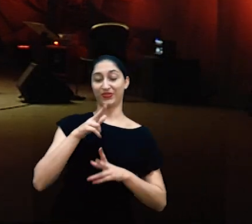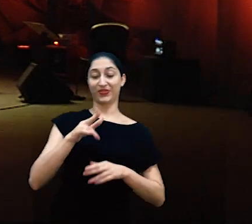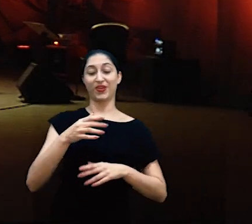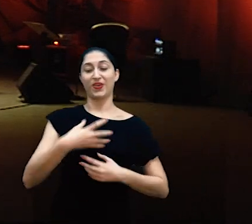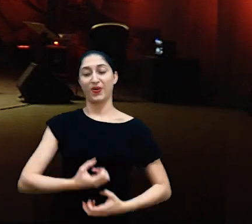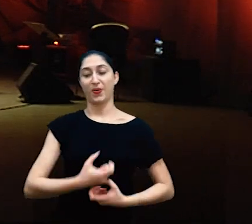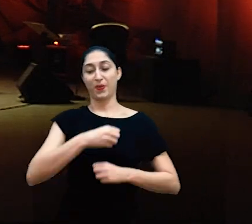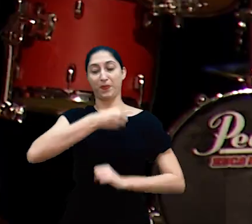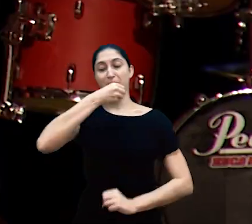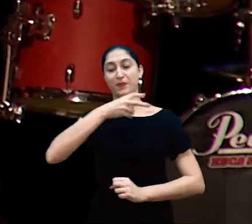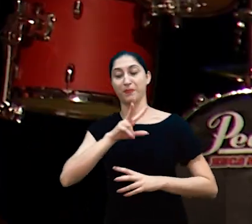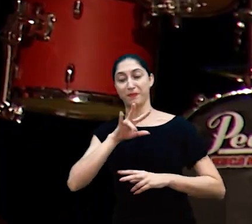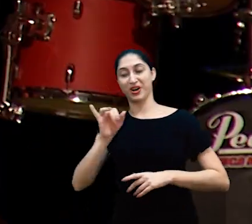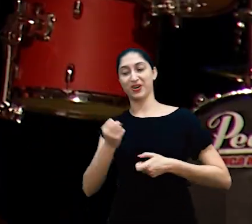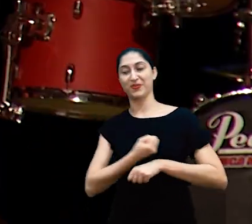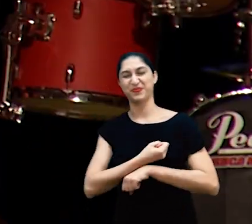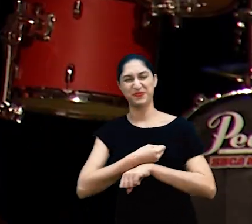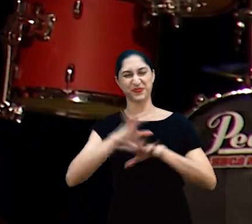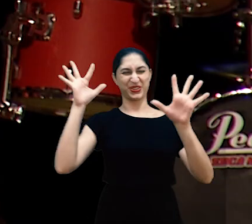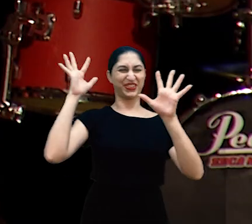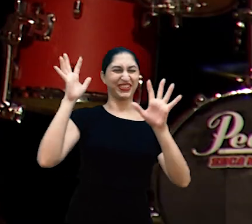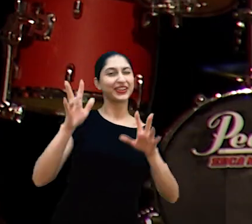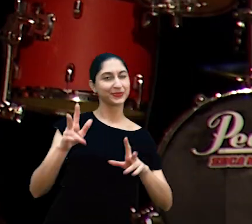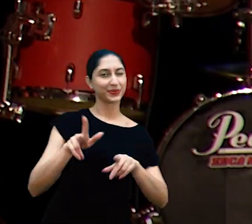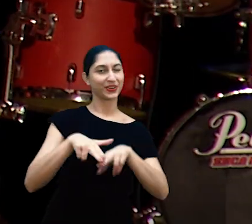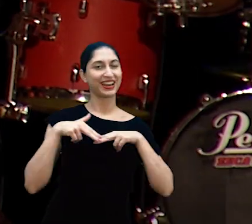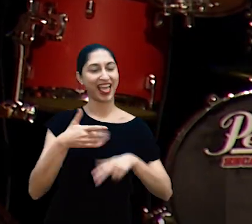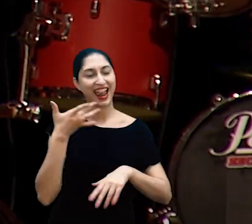o estupim. Vai,